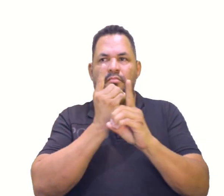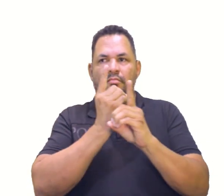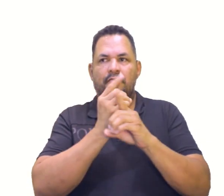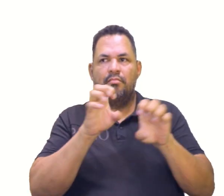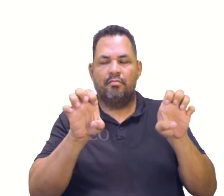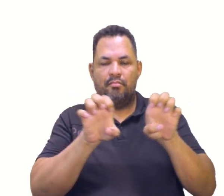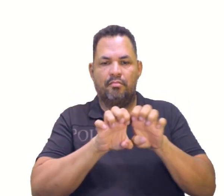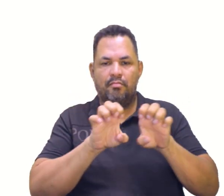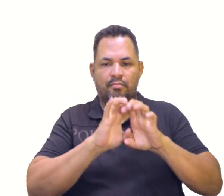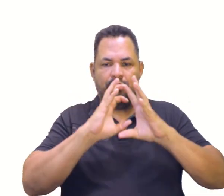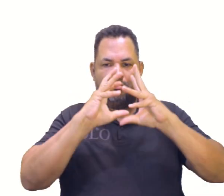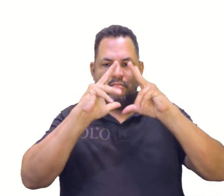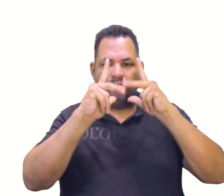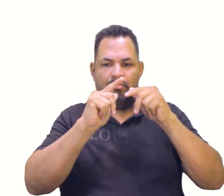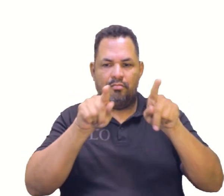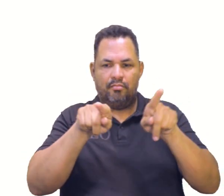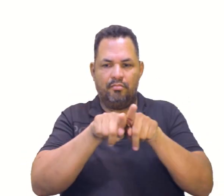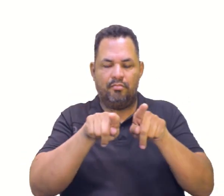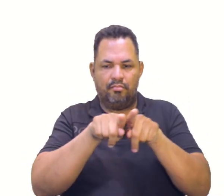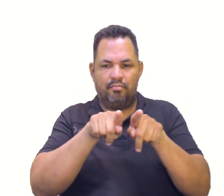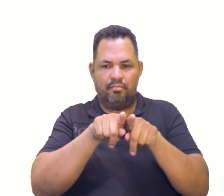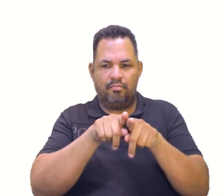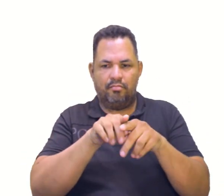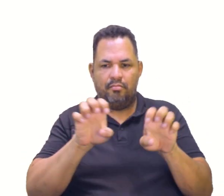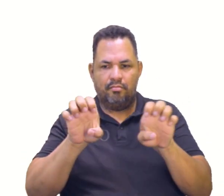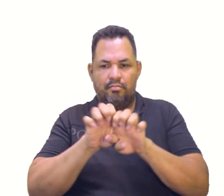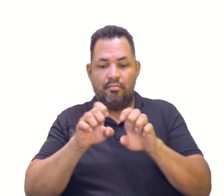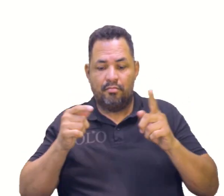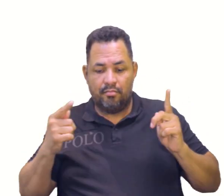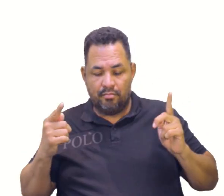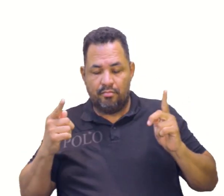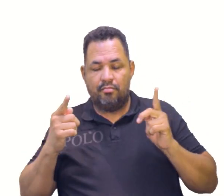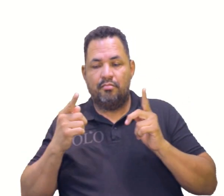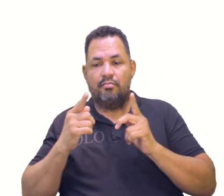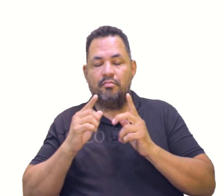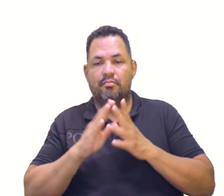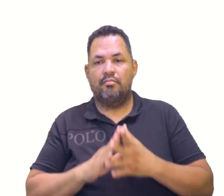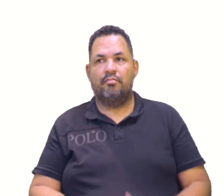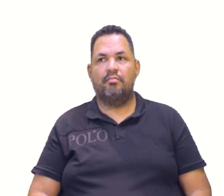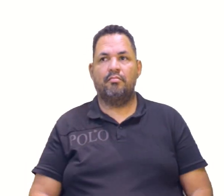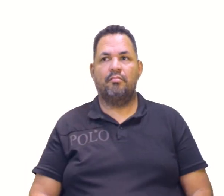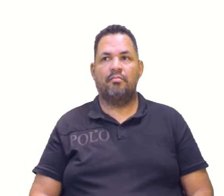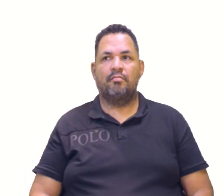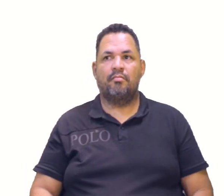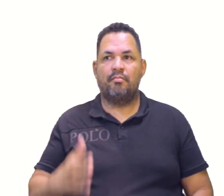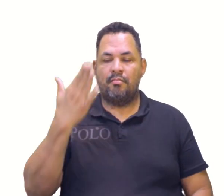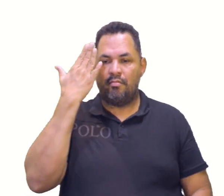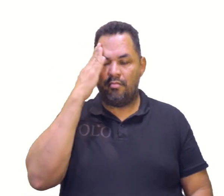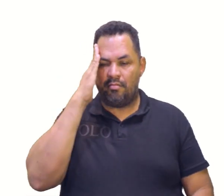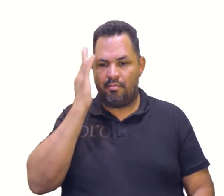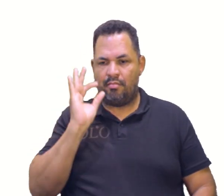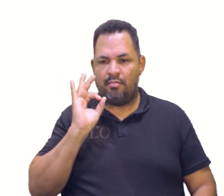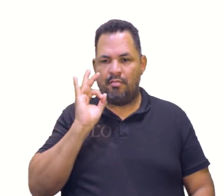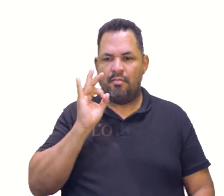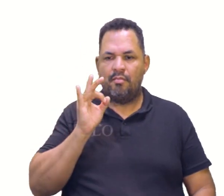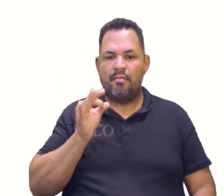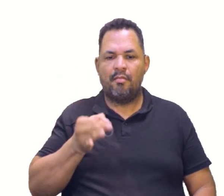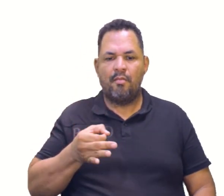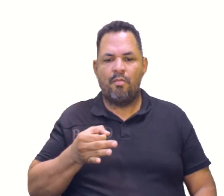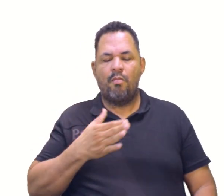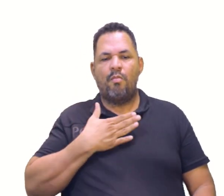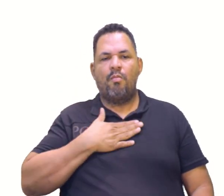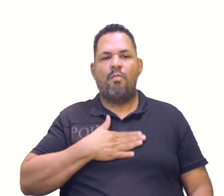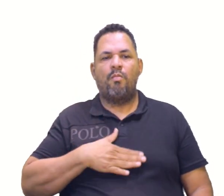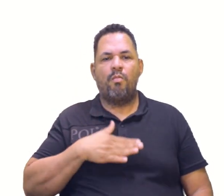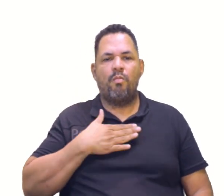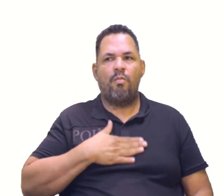equação geral e também a equação reduzida da reta. Beleza? Para você entender direitinho agora com mais calma,